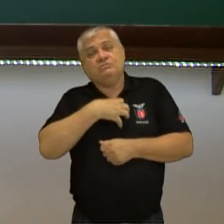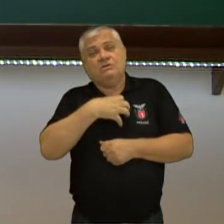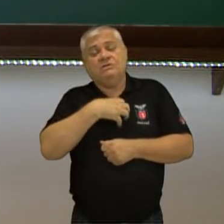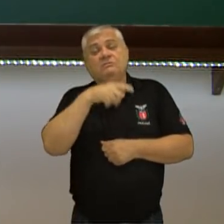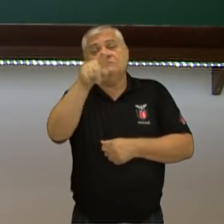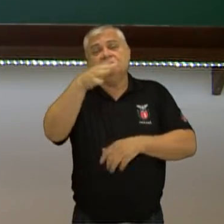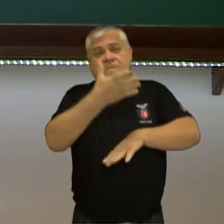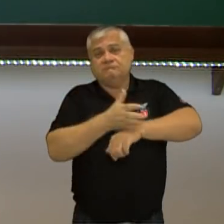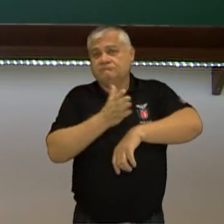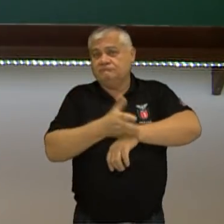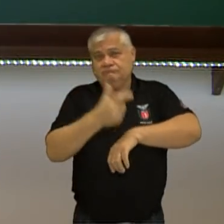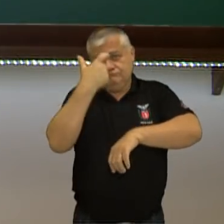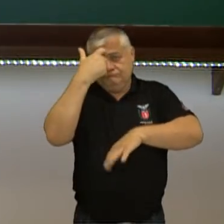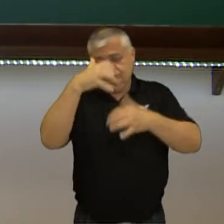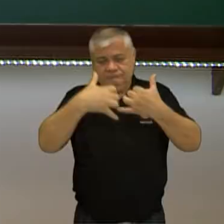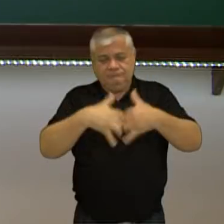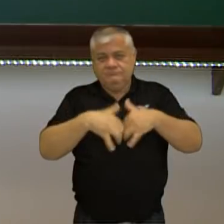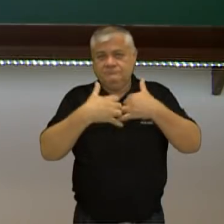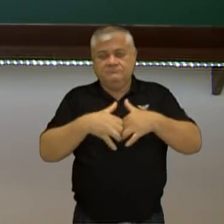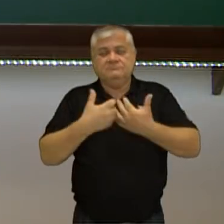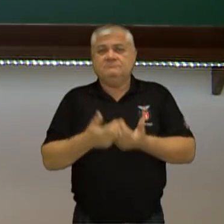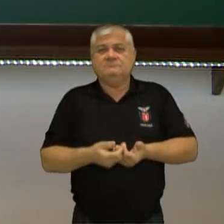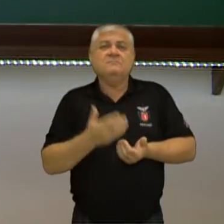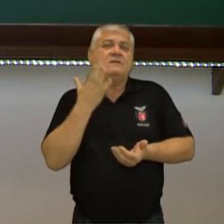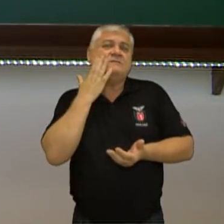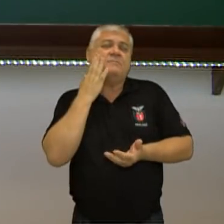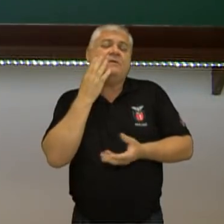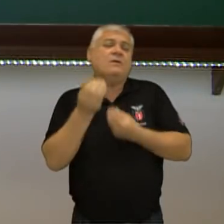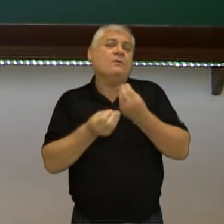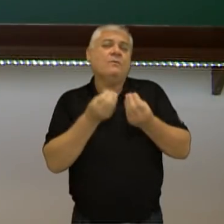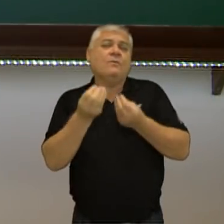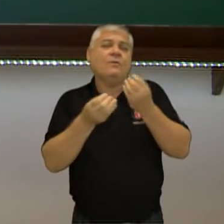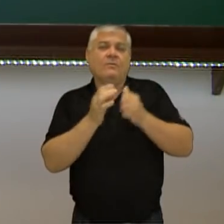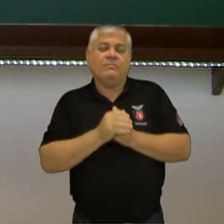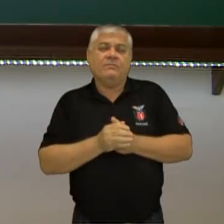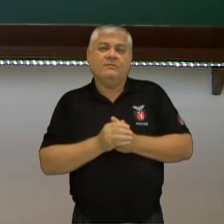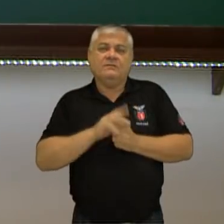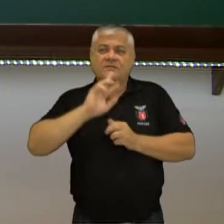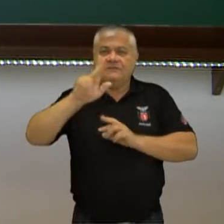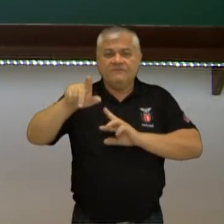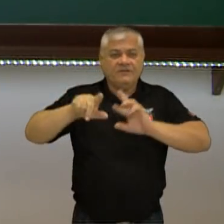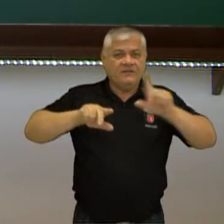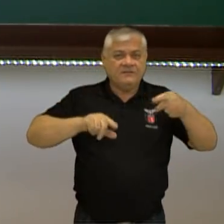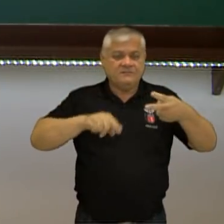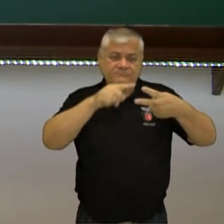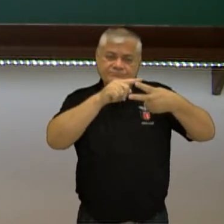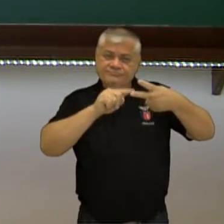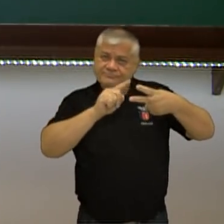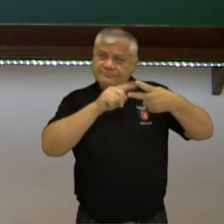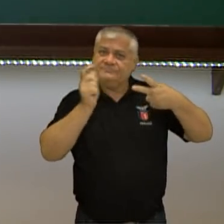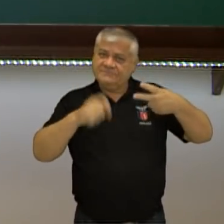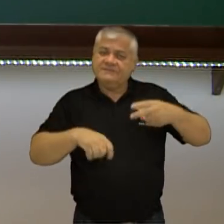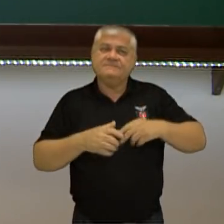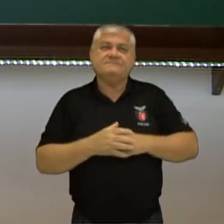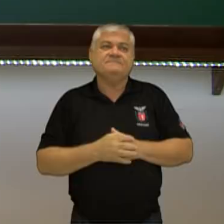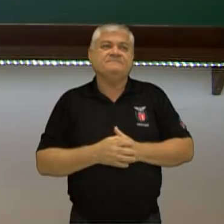vai exercitar o teu raciocínio para fazer de formas diferentes da minha e chegar no mesmo resultado. Tá